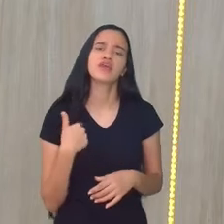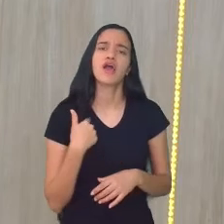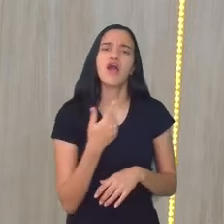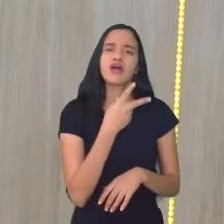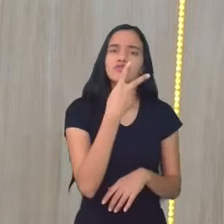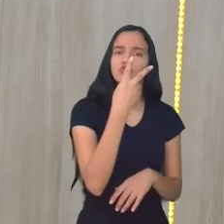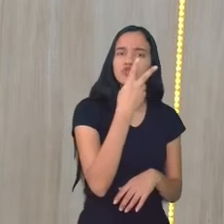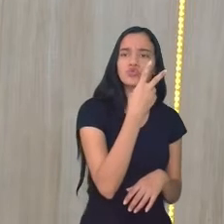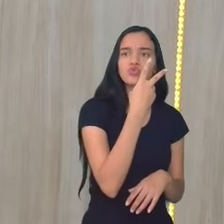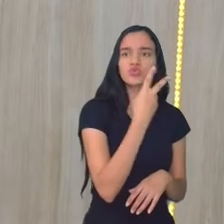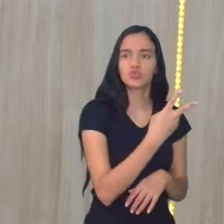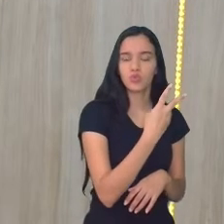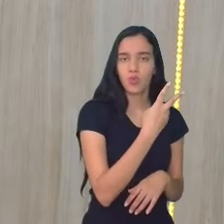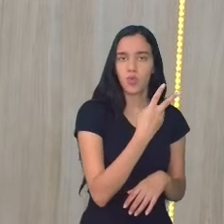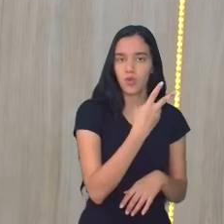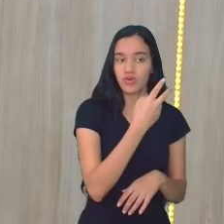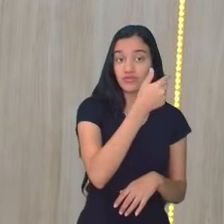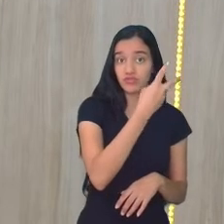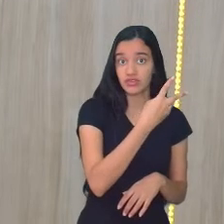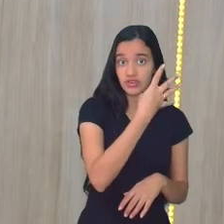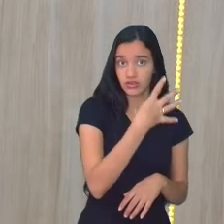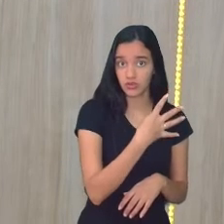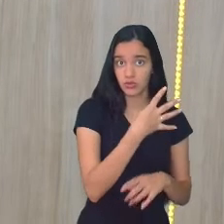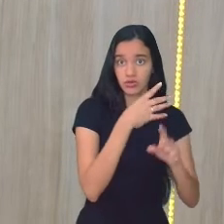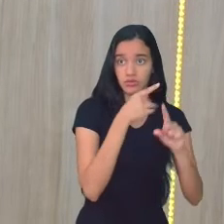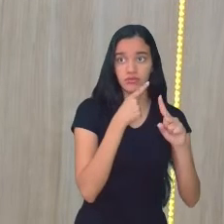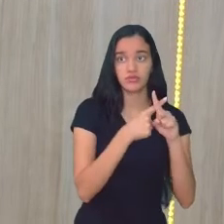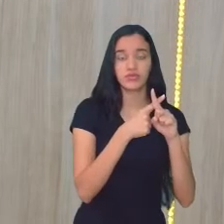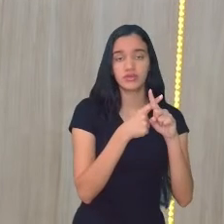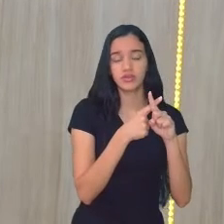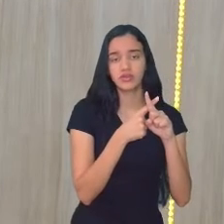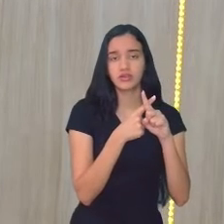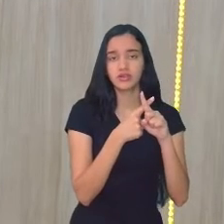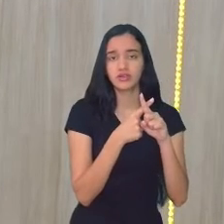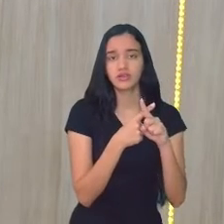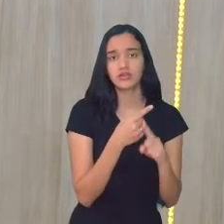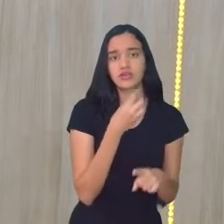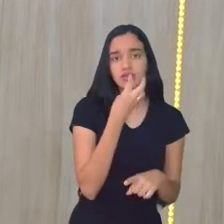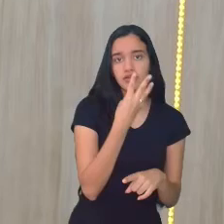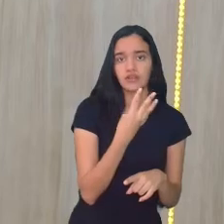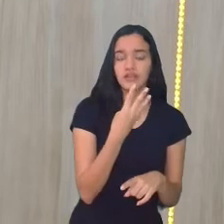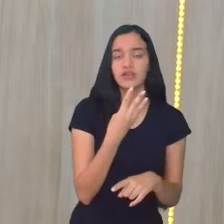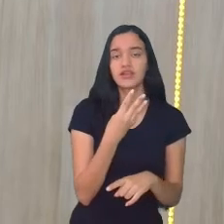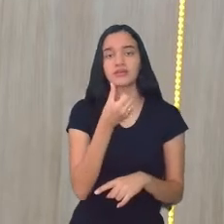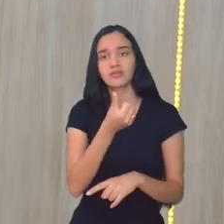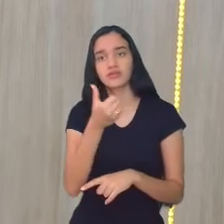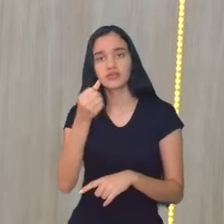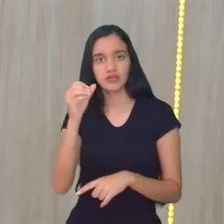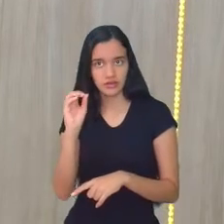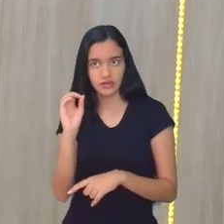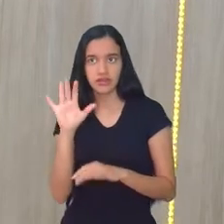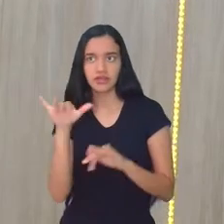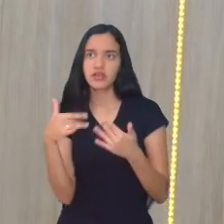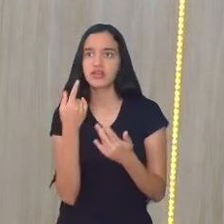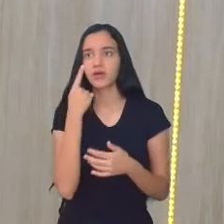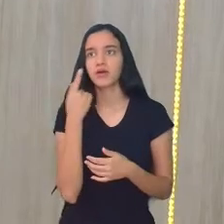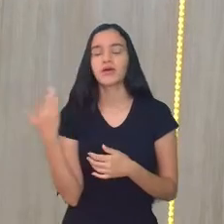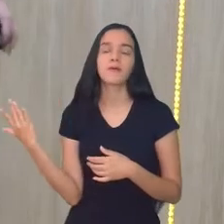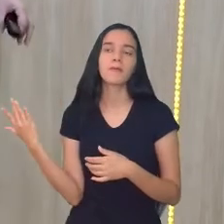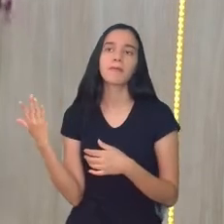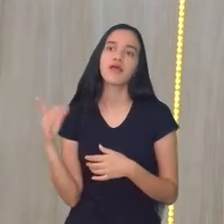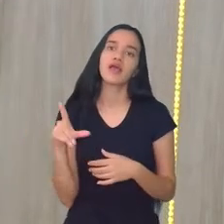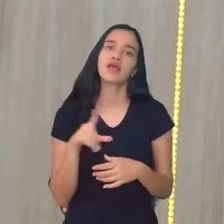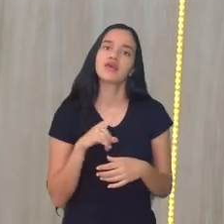segundo. Vou multiplicar os meus 24 e vou achar meu valor. Ora, aqui